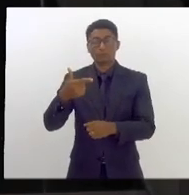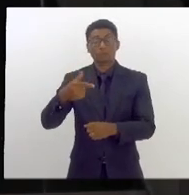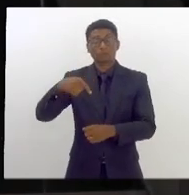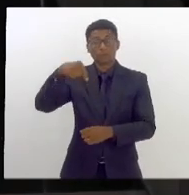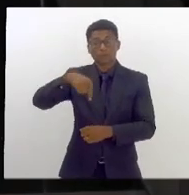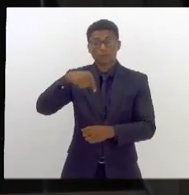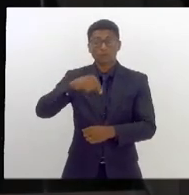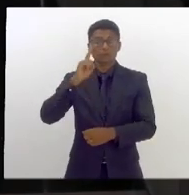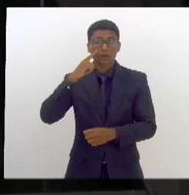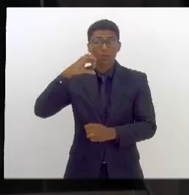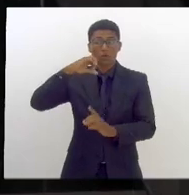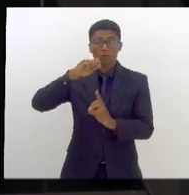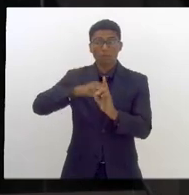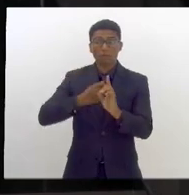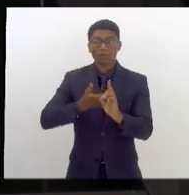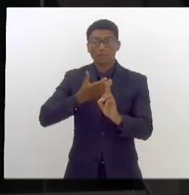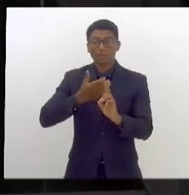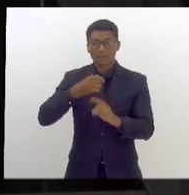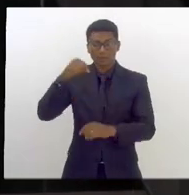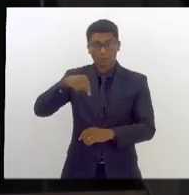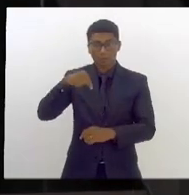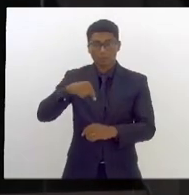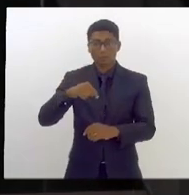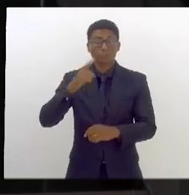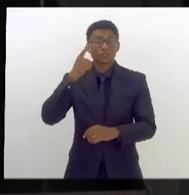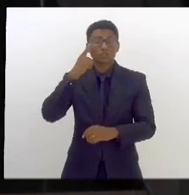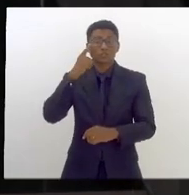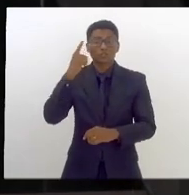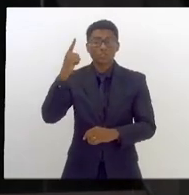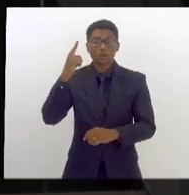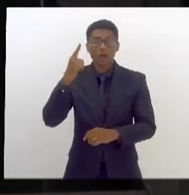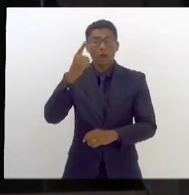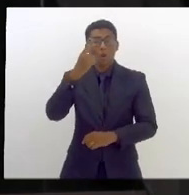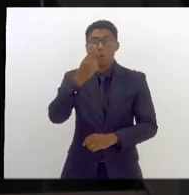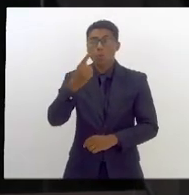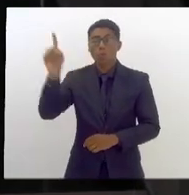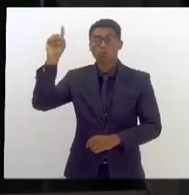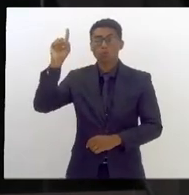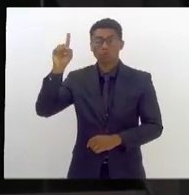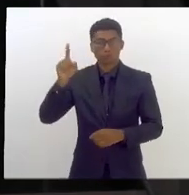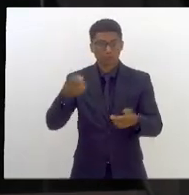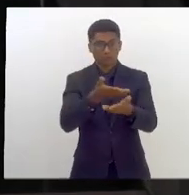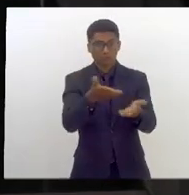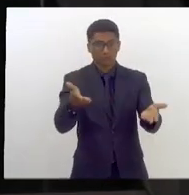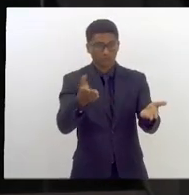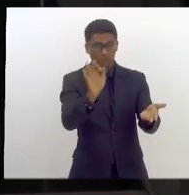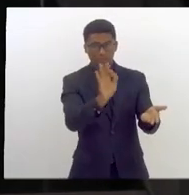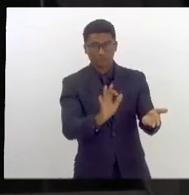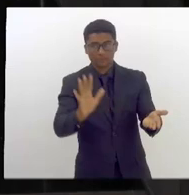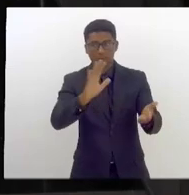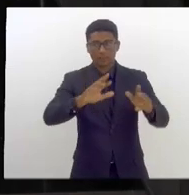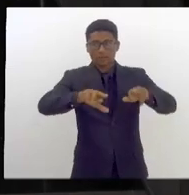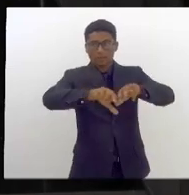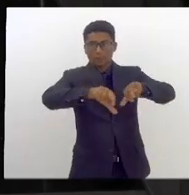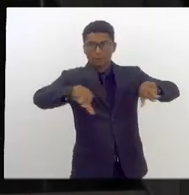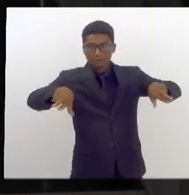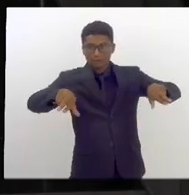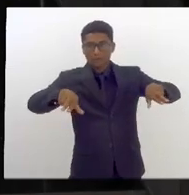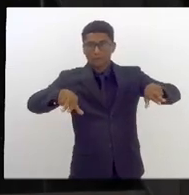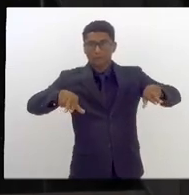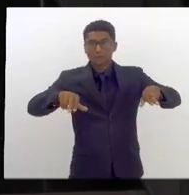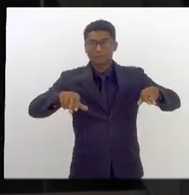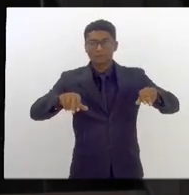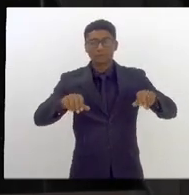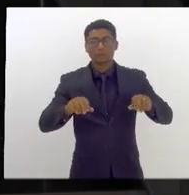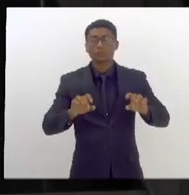como o último dia para que os órgãos federais façam empenhos orçamentários ou seja só